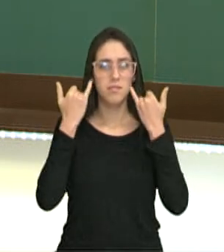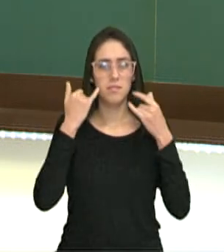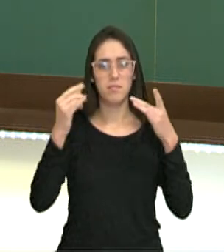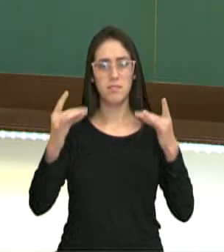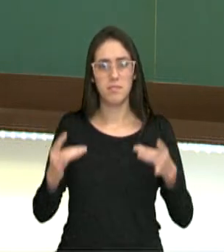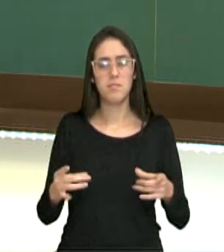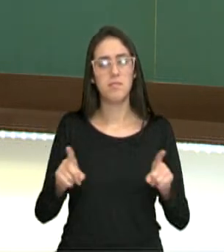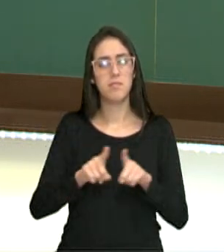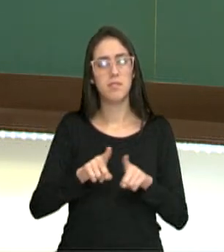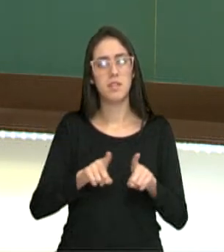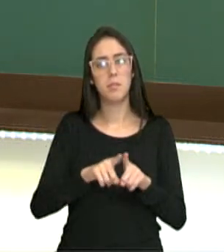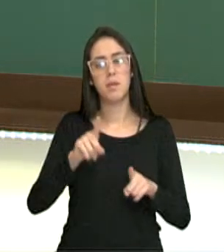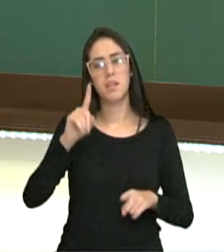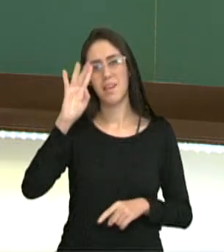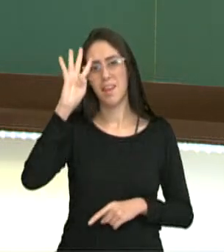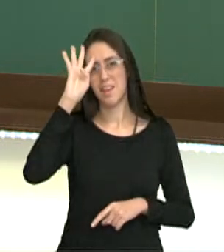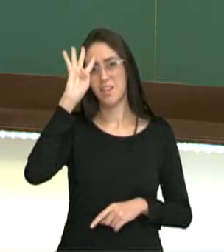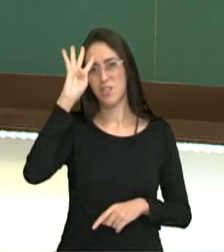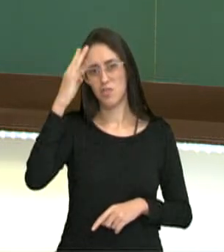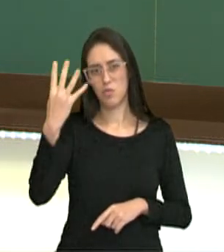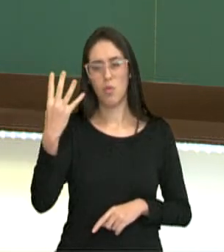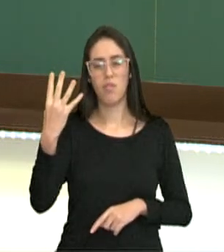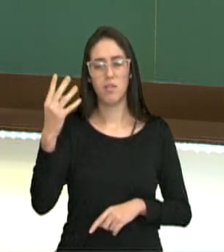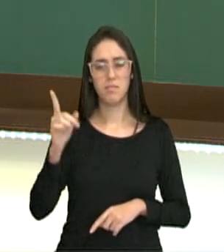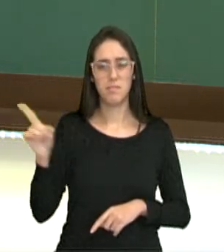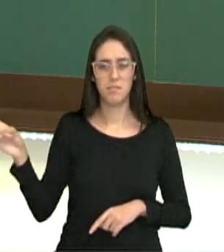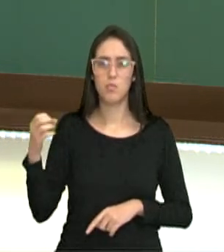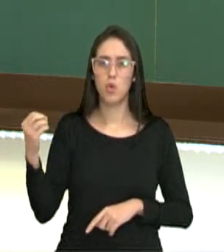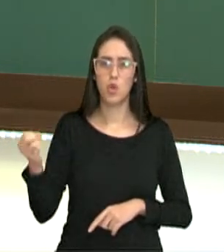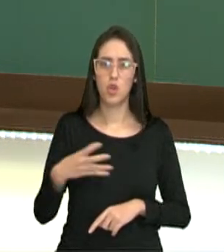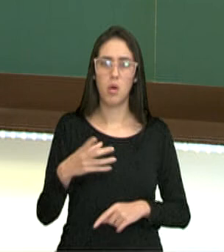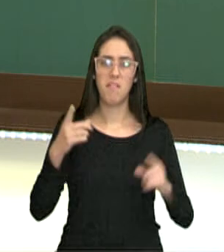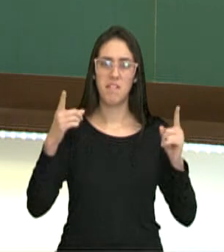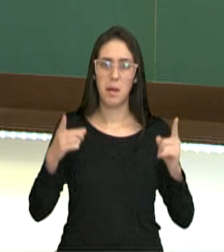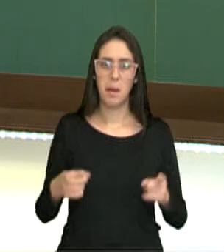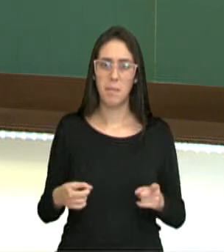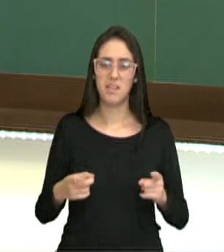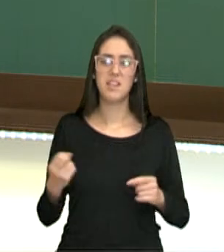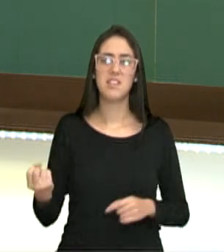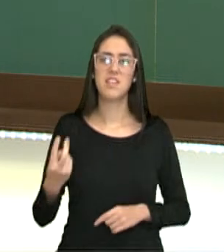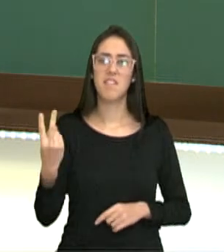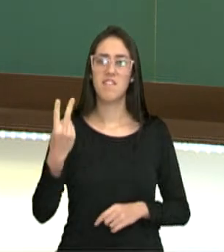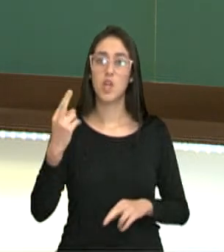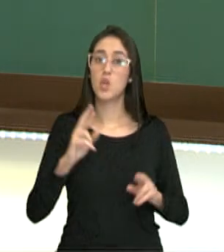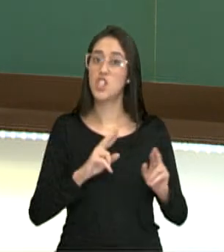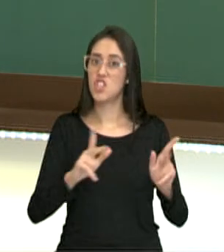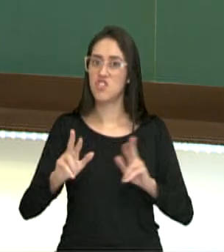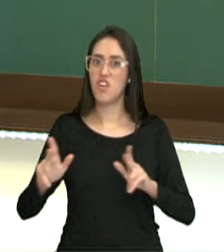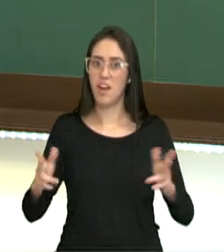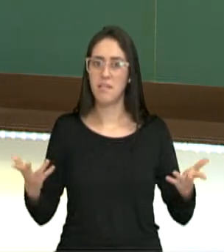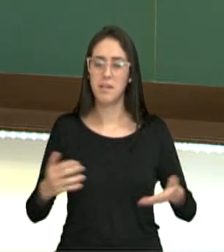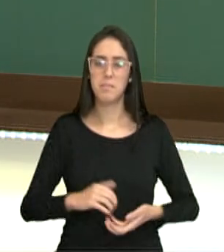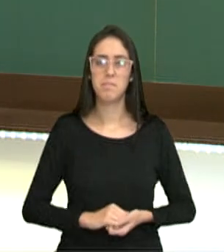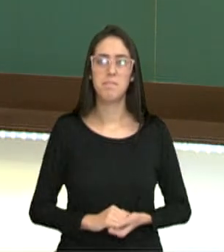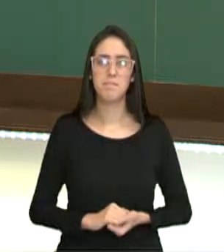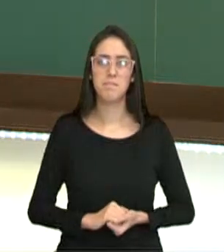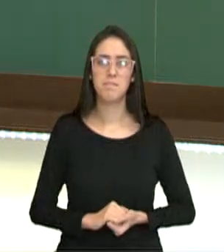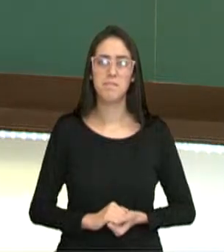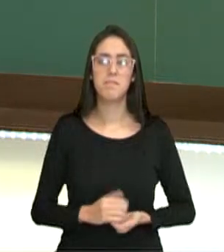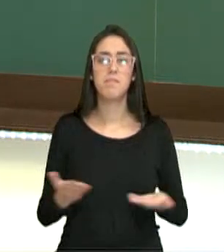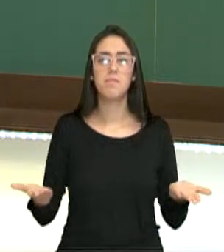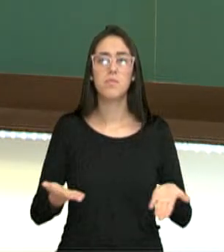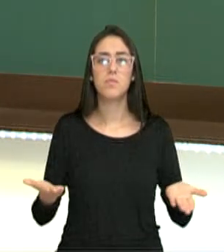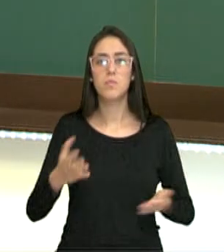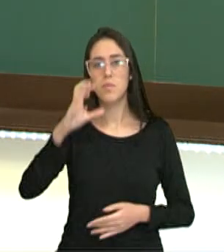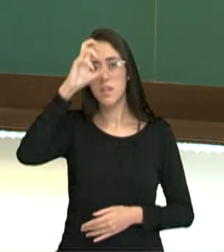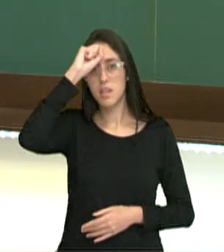e resolver formando uma nova matriz com valores diferentes. Tá? Então, o que nós vimos